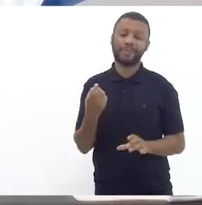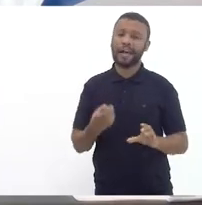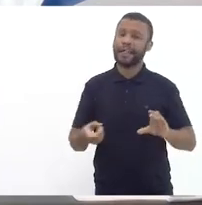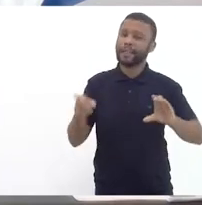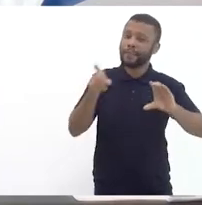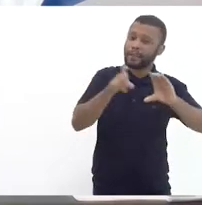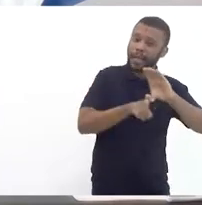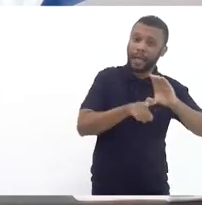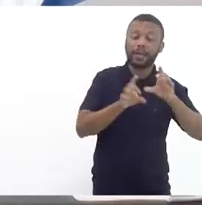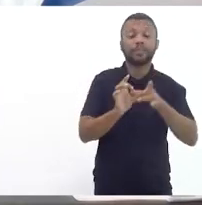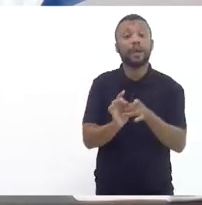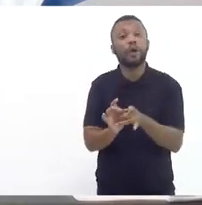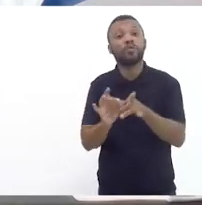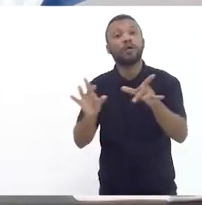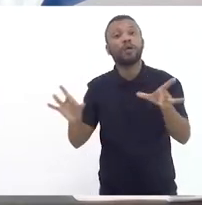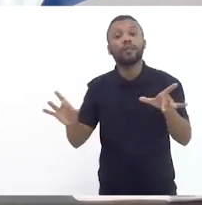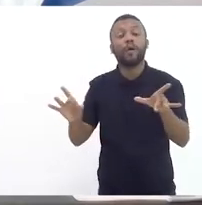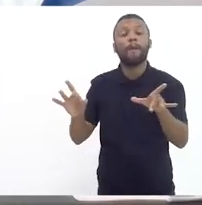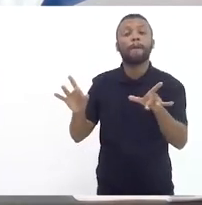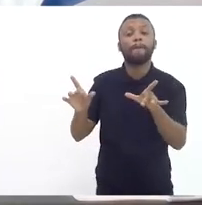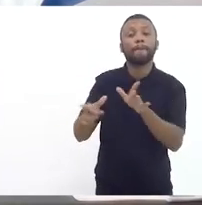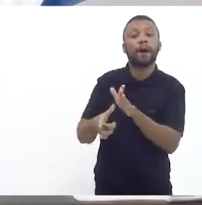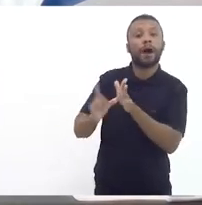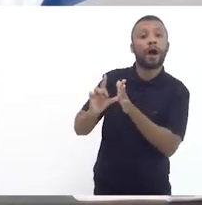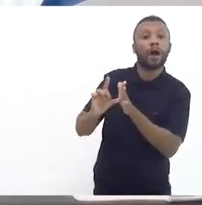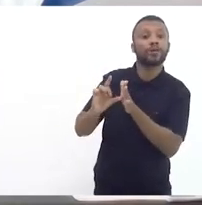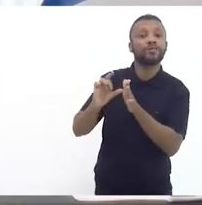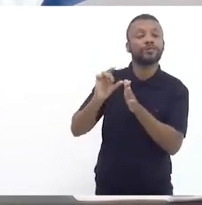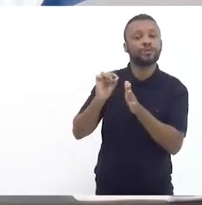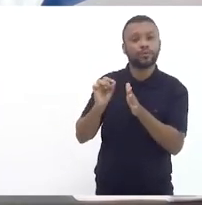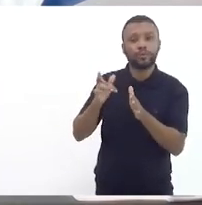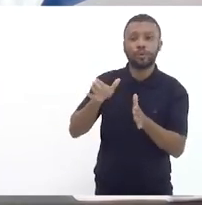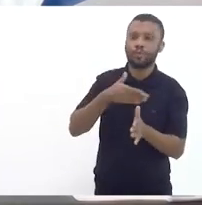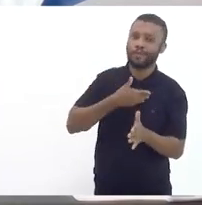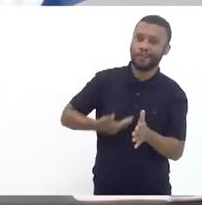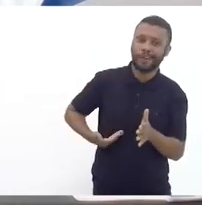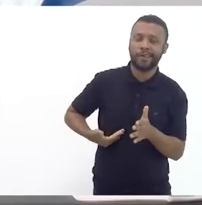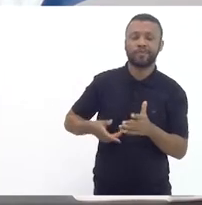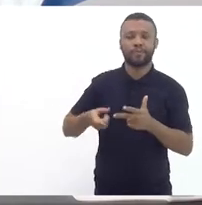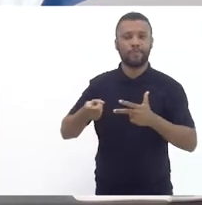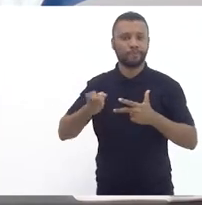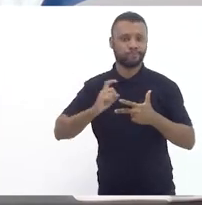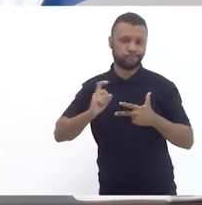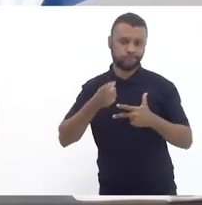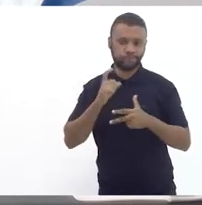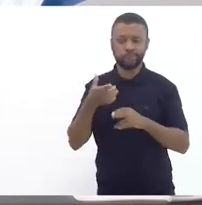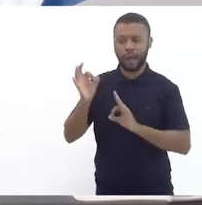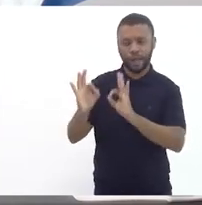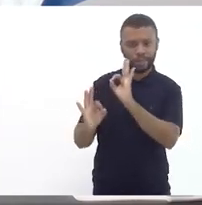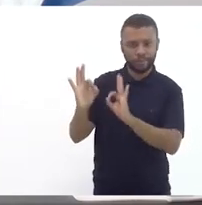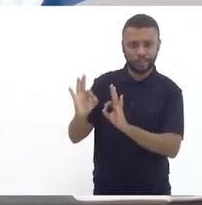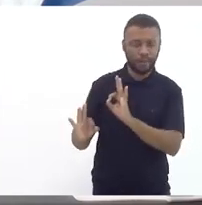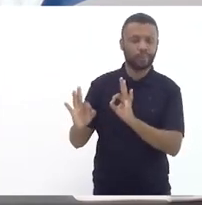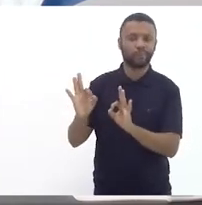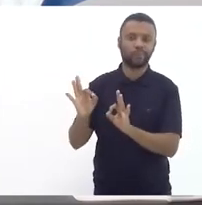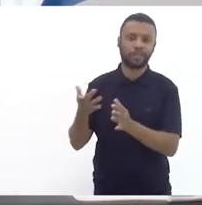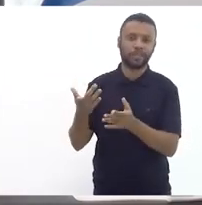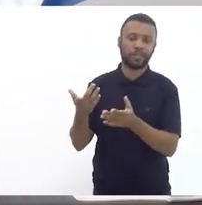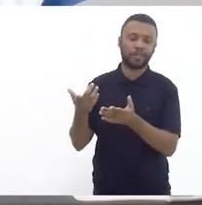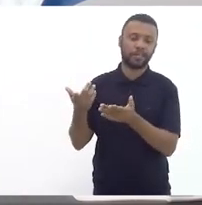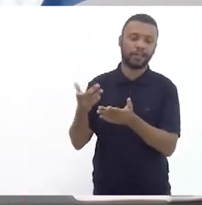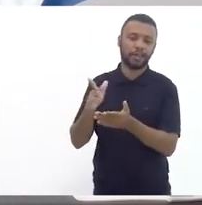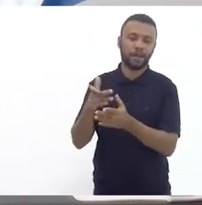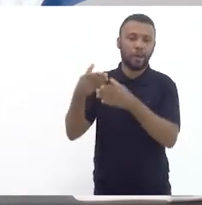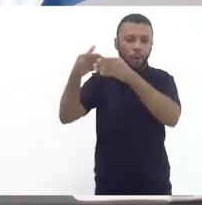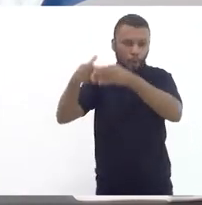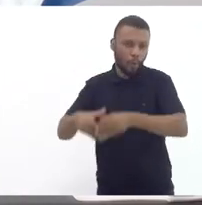de autorização prévia do Poder Executivo para fazer concurso público, mas, pelo visto, isso tem o Poder Executivo, por alguma razão,